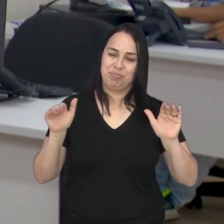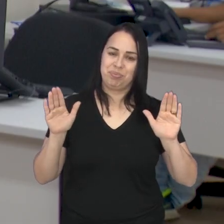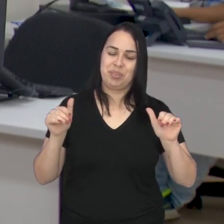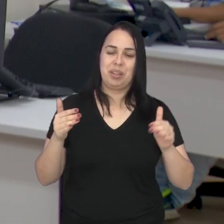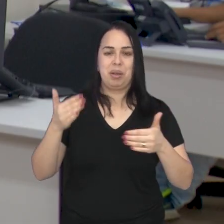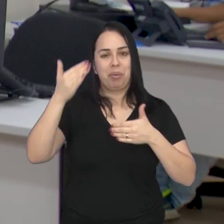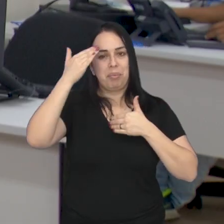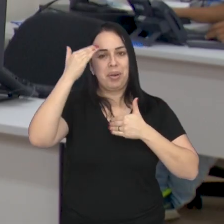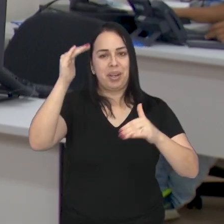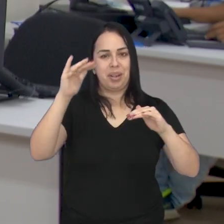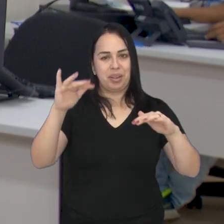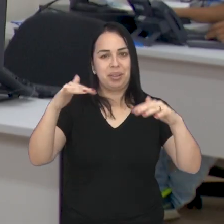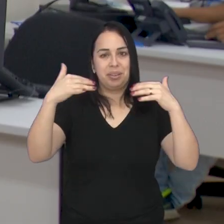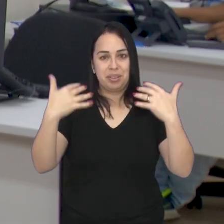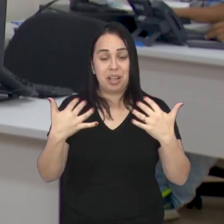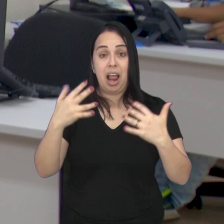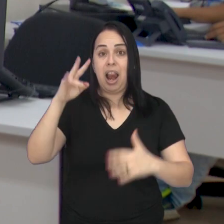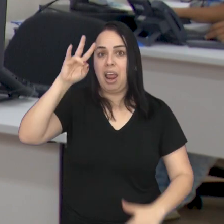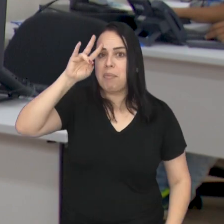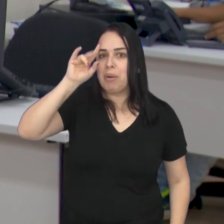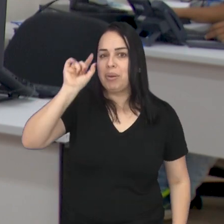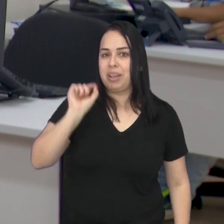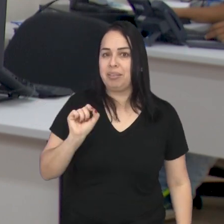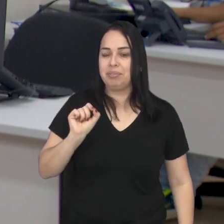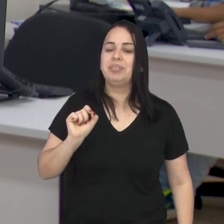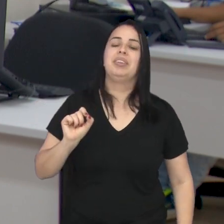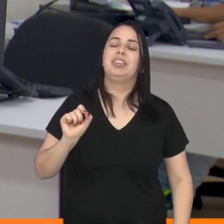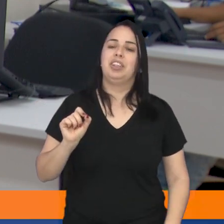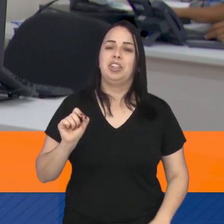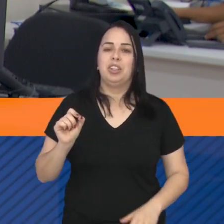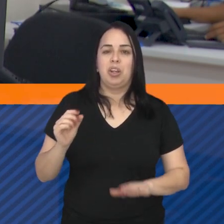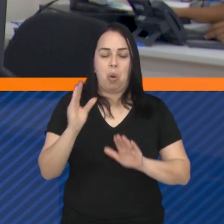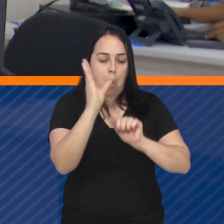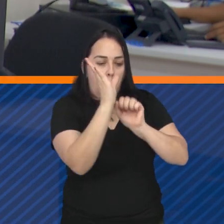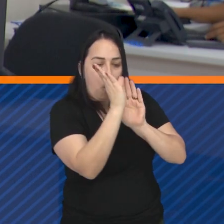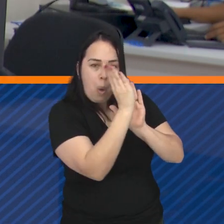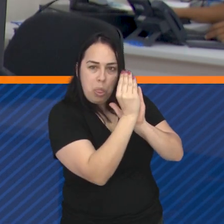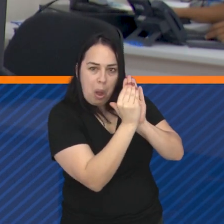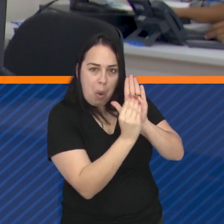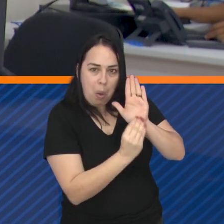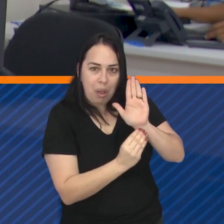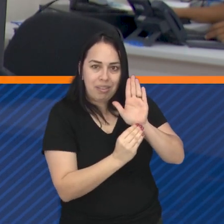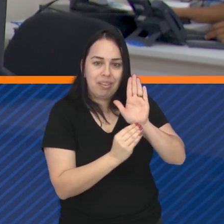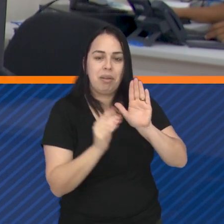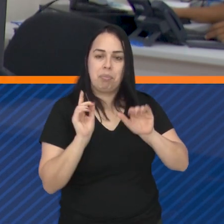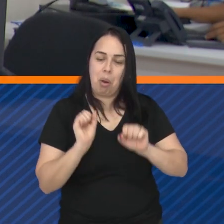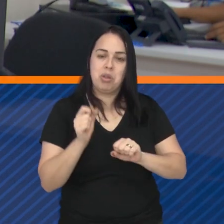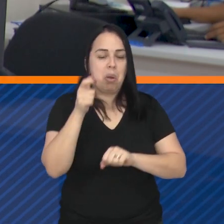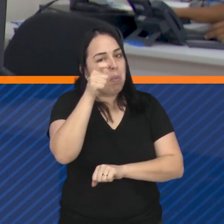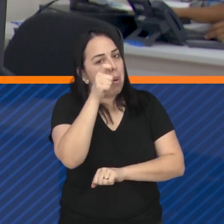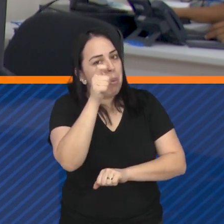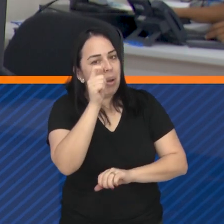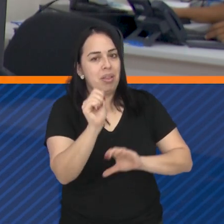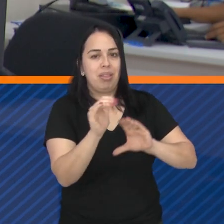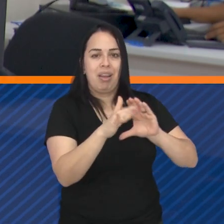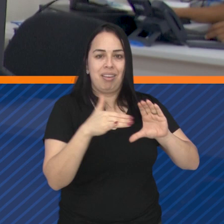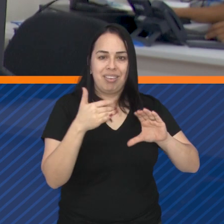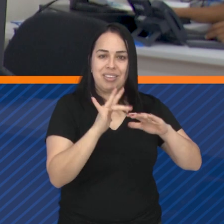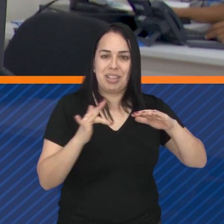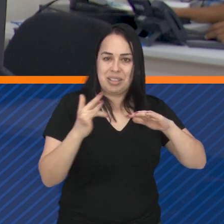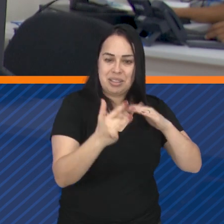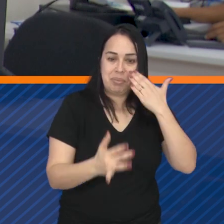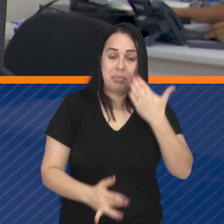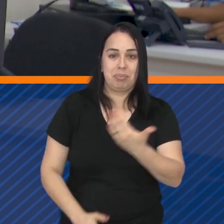se despede do boletim. Quero agradecer pela companhia. Lembrando que todo o nosso conteúdo você também acompanha nas nossas redes sociais,